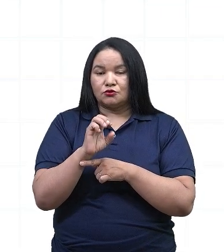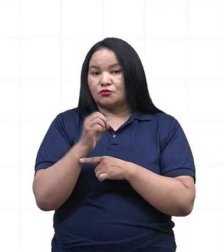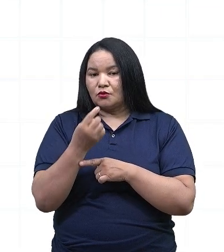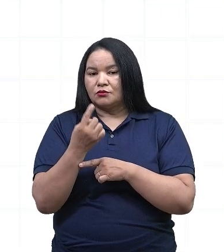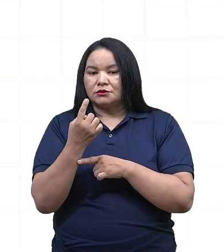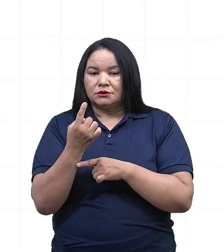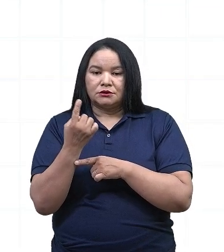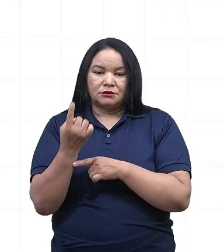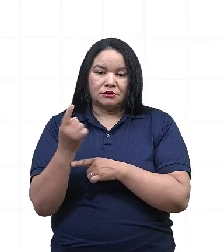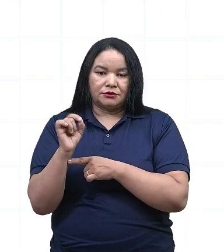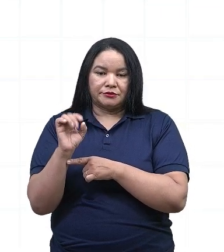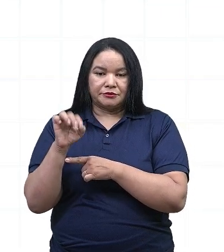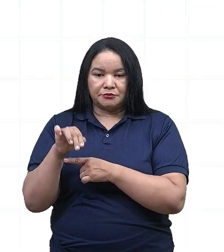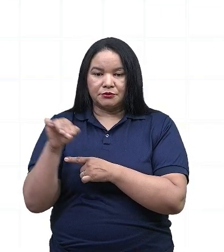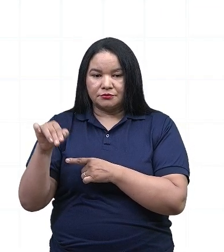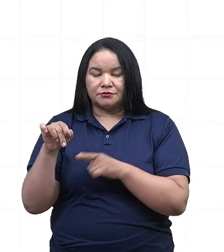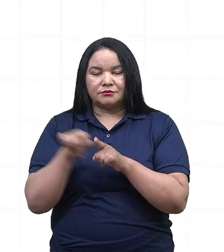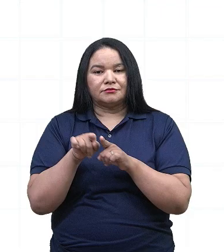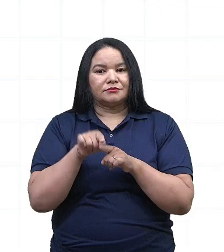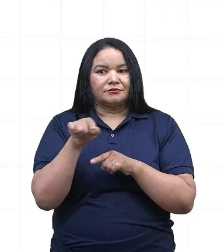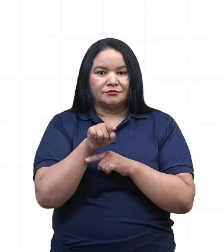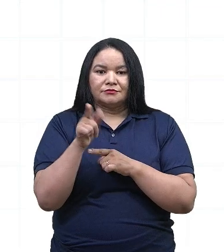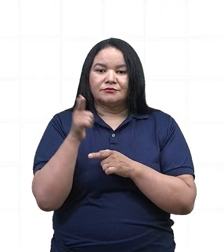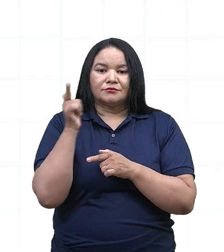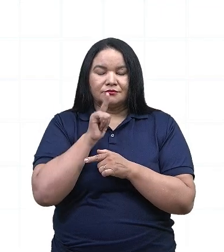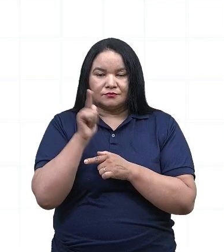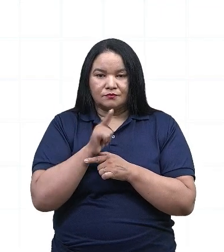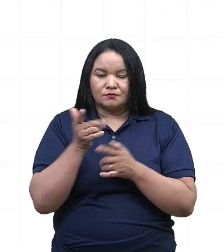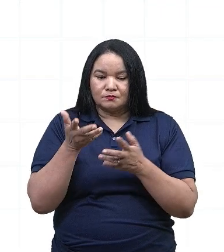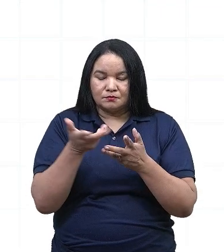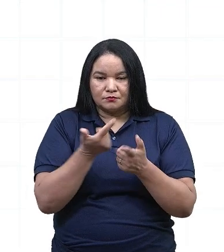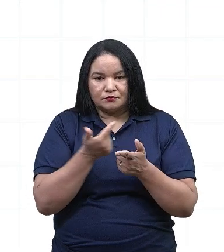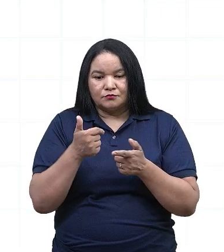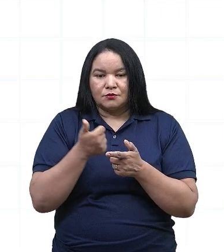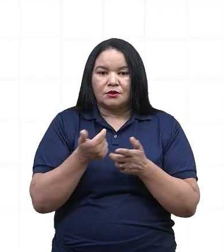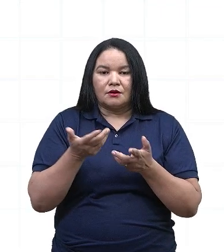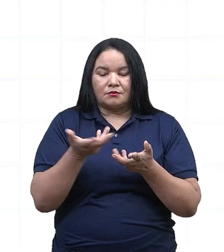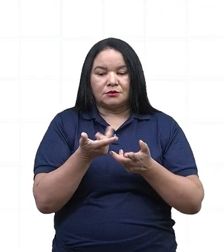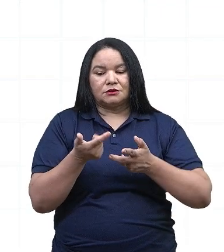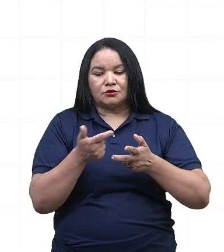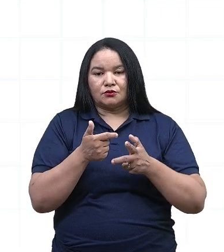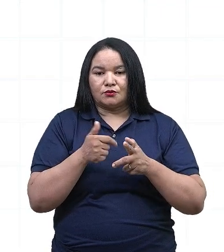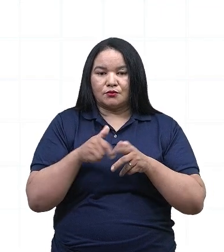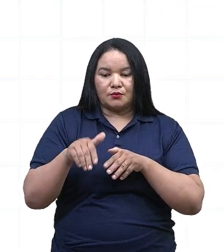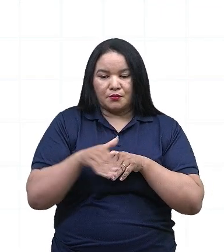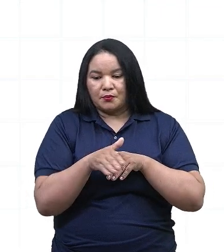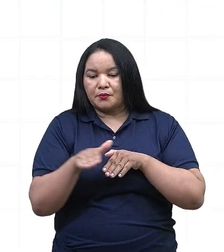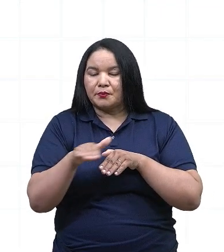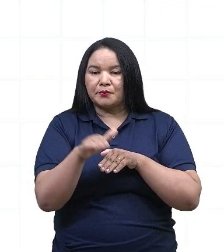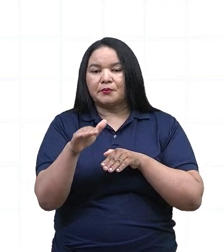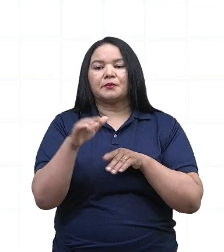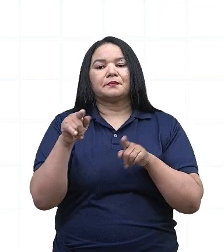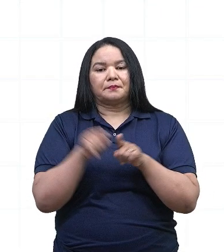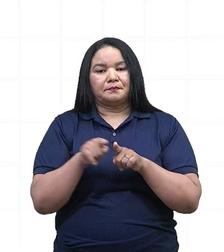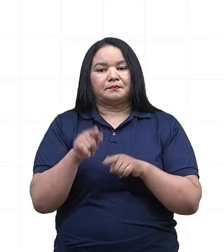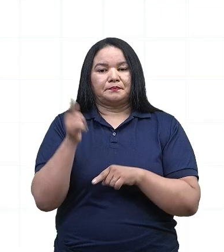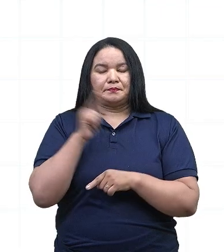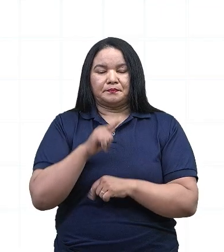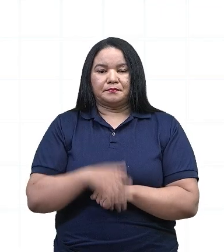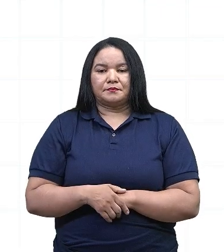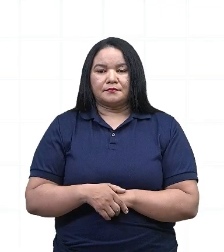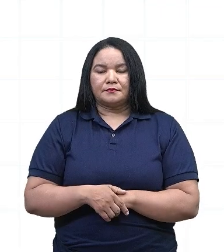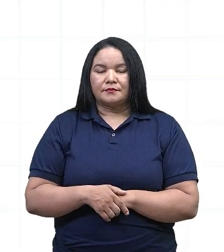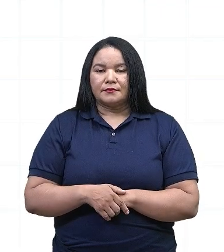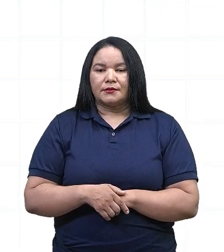garantir máxima estabilidade e aderência. A gente vai ter também esse que é muito parecido com a recreação, mas é uma